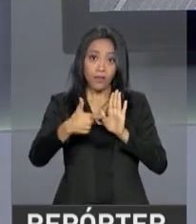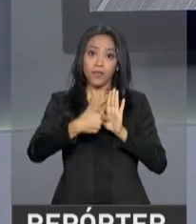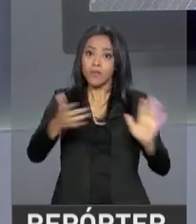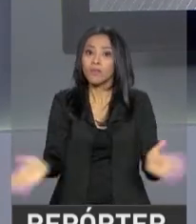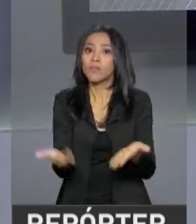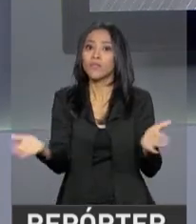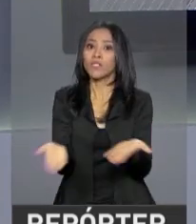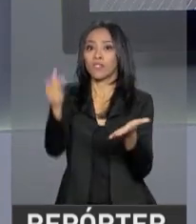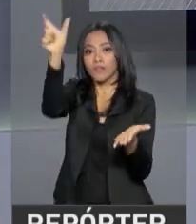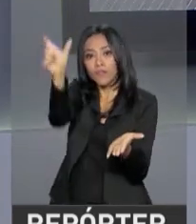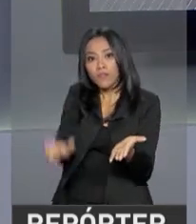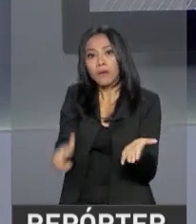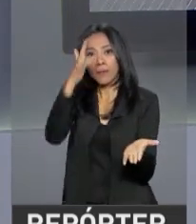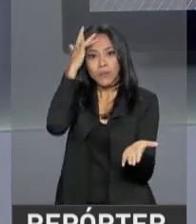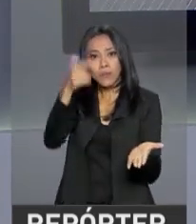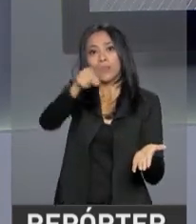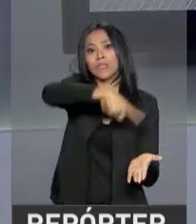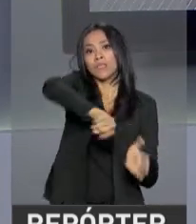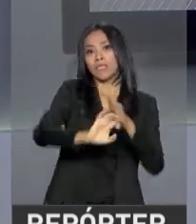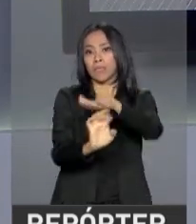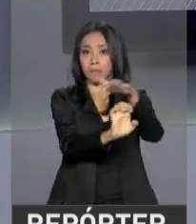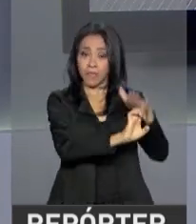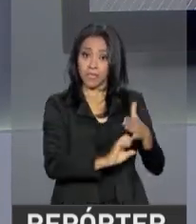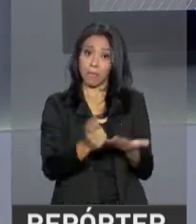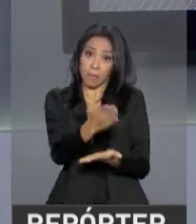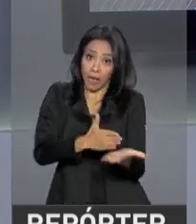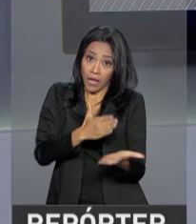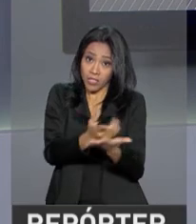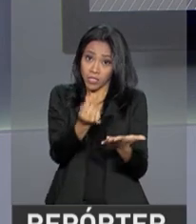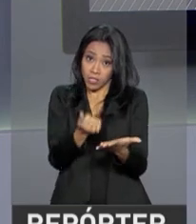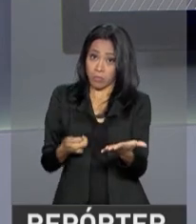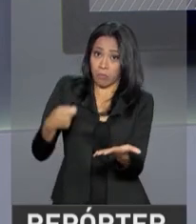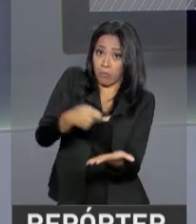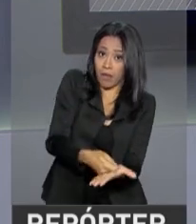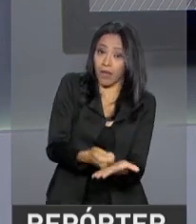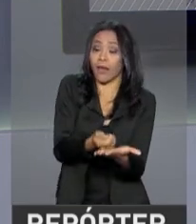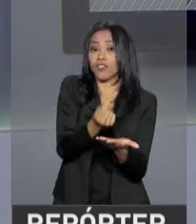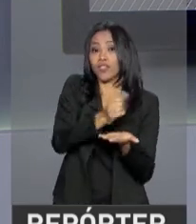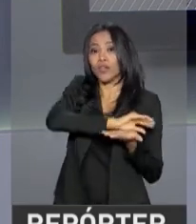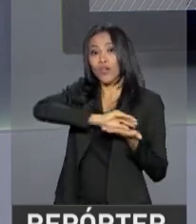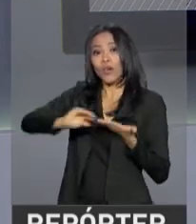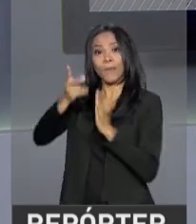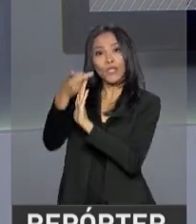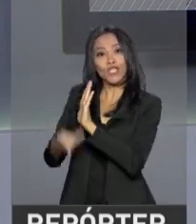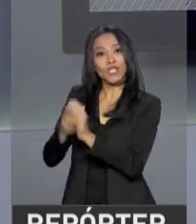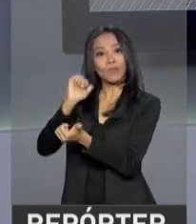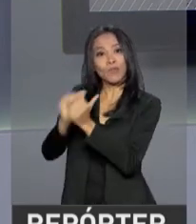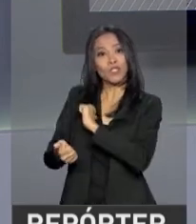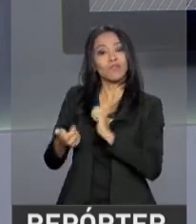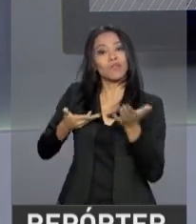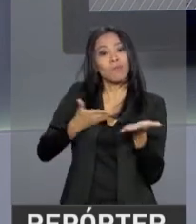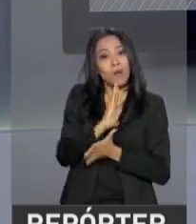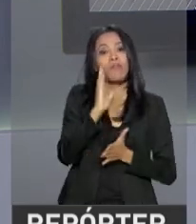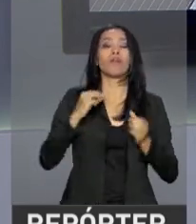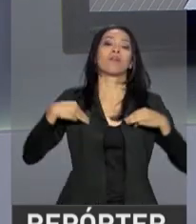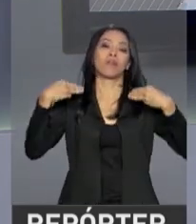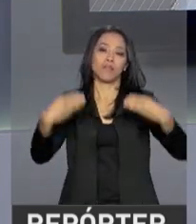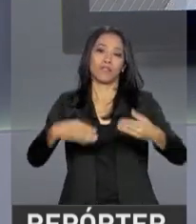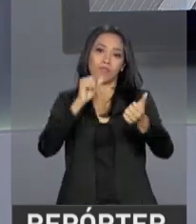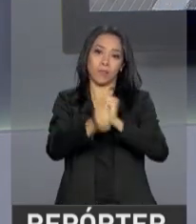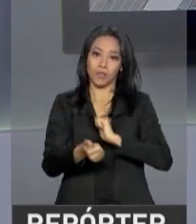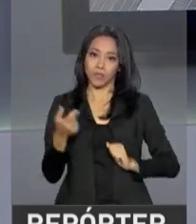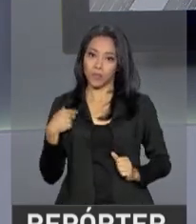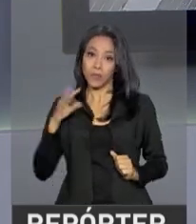e pessoas físicas e vistam parte do que pagariam um imposto de renda em projetos esportivos aprovados pelo ministério do esporte e o